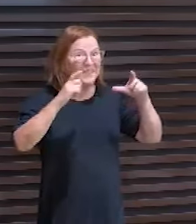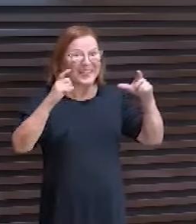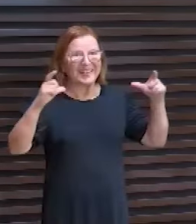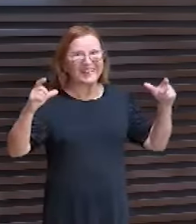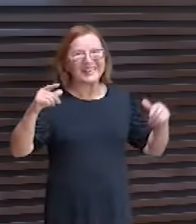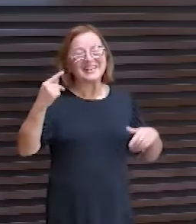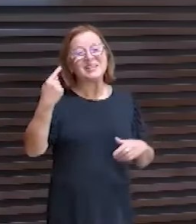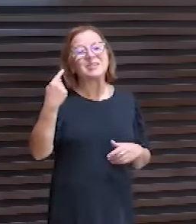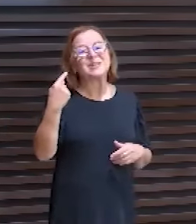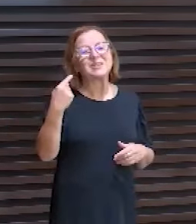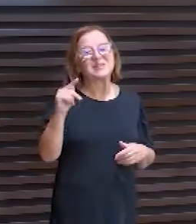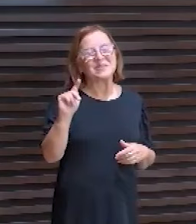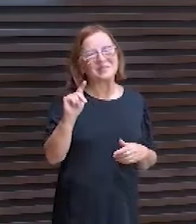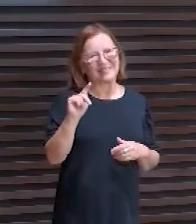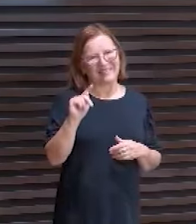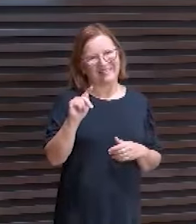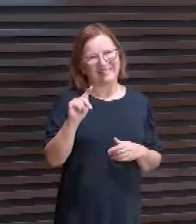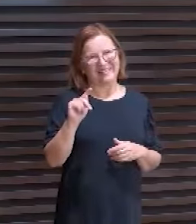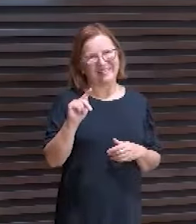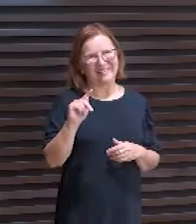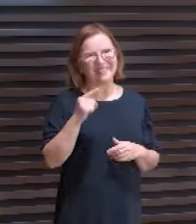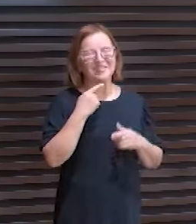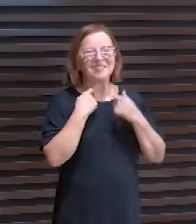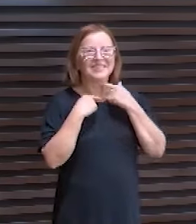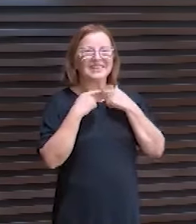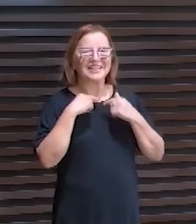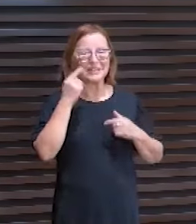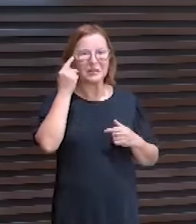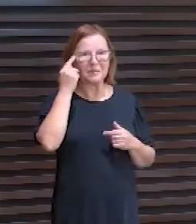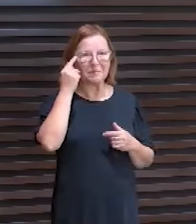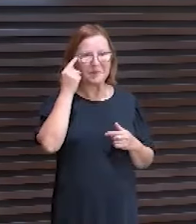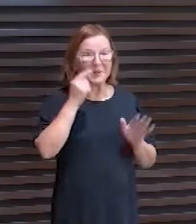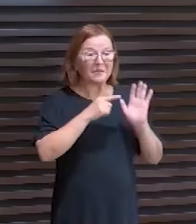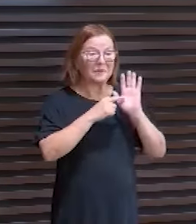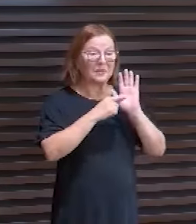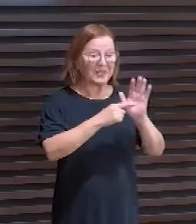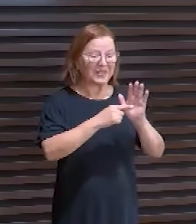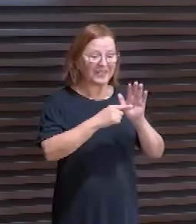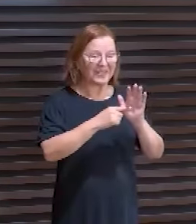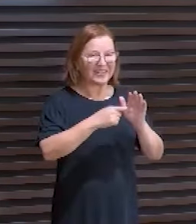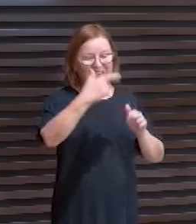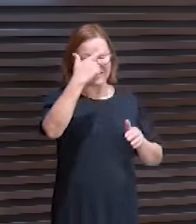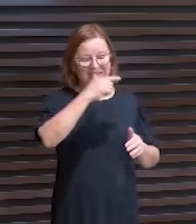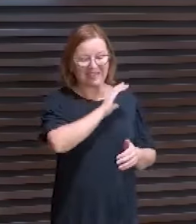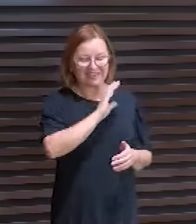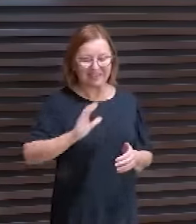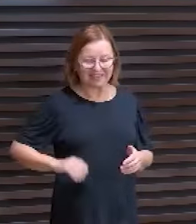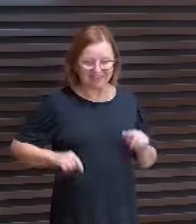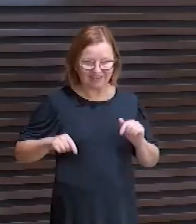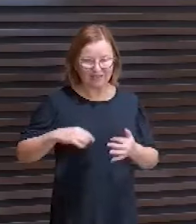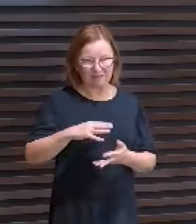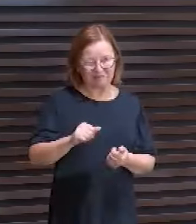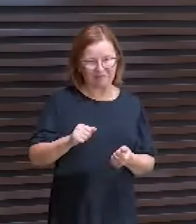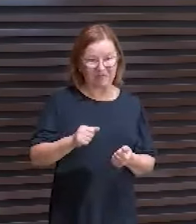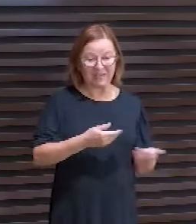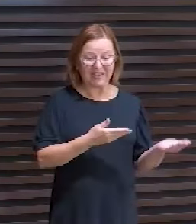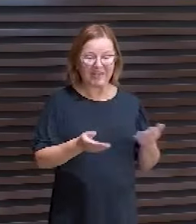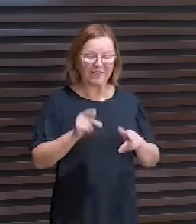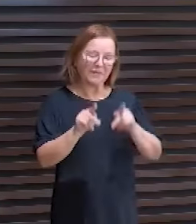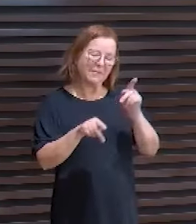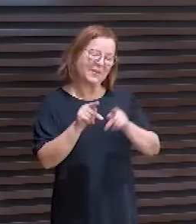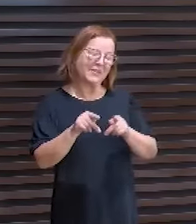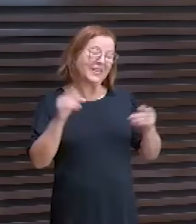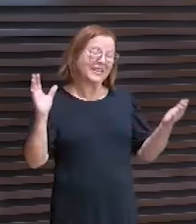que a sua do que o seu para refletir o caráter de Cristo no mundo para levar pessoas à salvação para levar